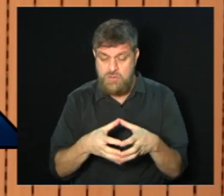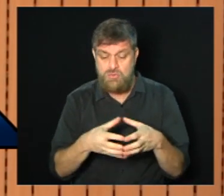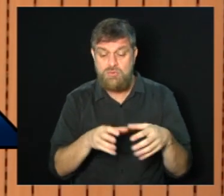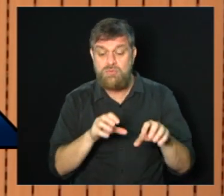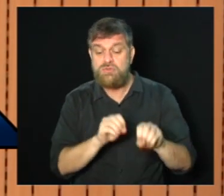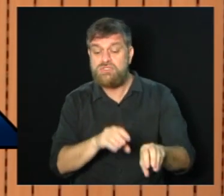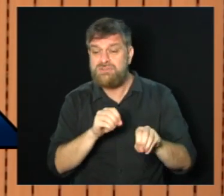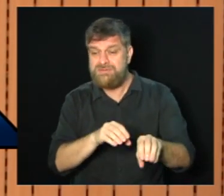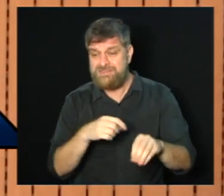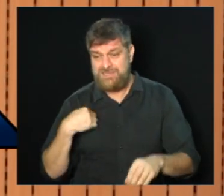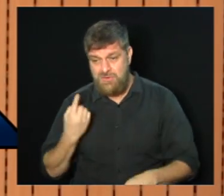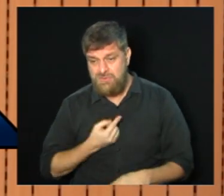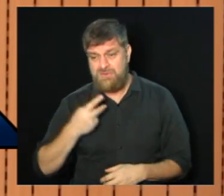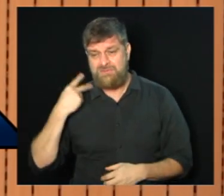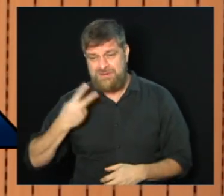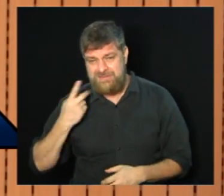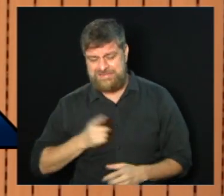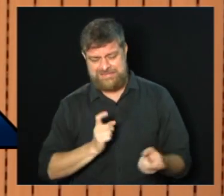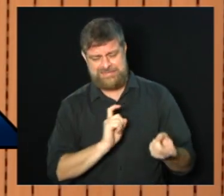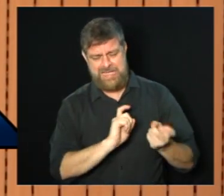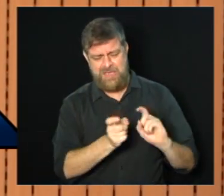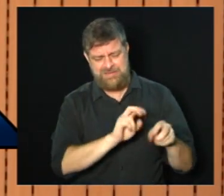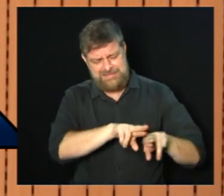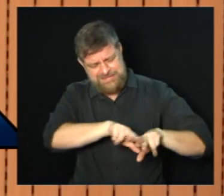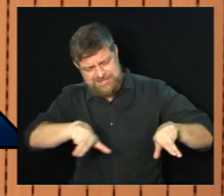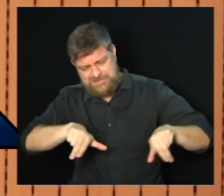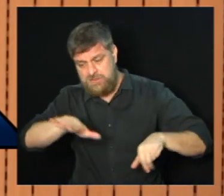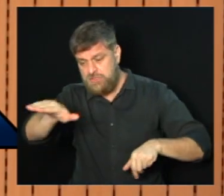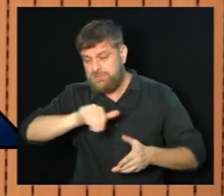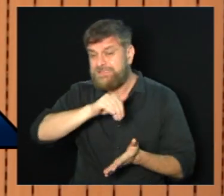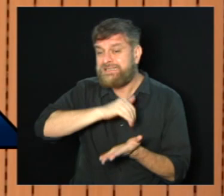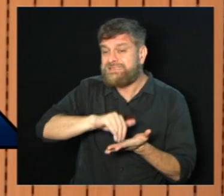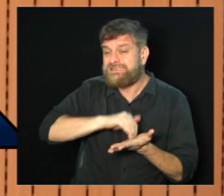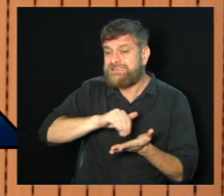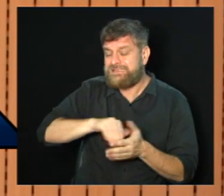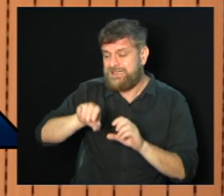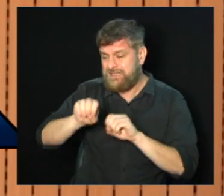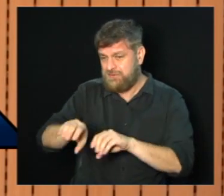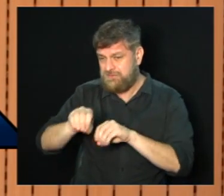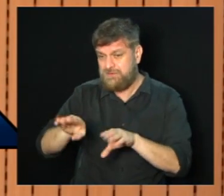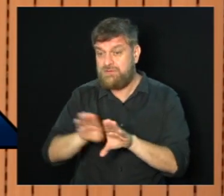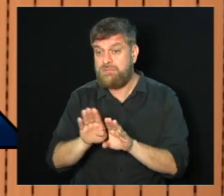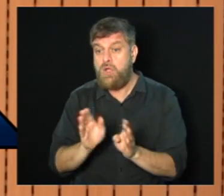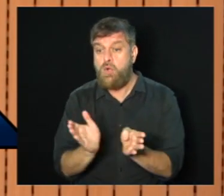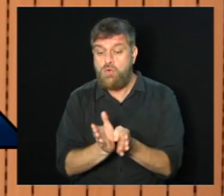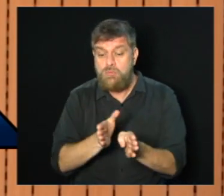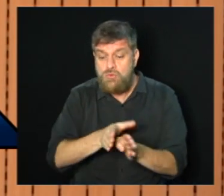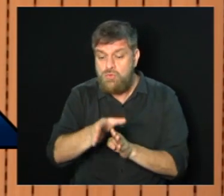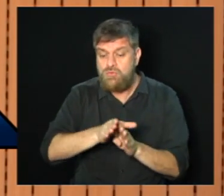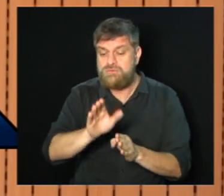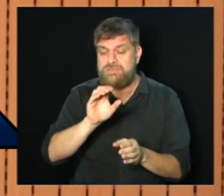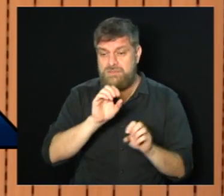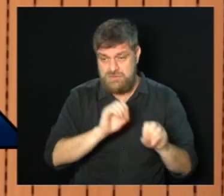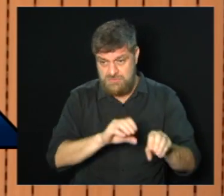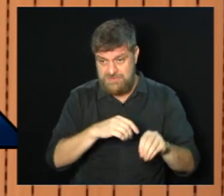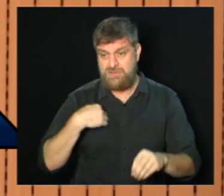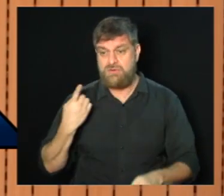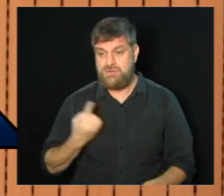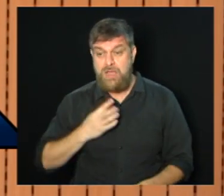Educação. Nós tivemos várias reuniões com a Secretaria de Educação, também com o Conselho de Educação. Nós fomos até a